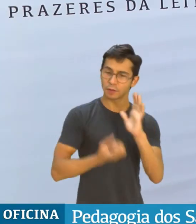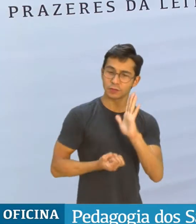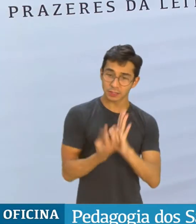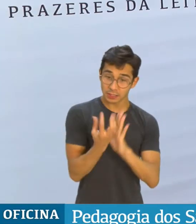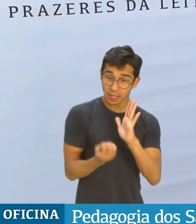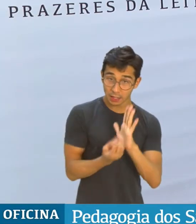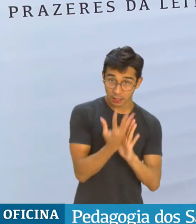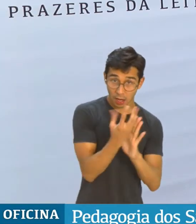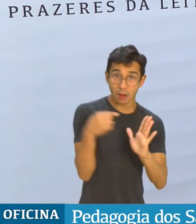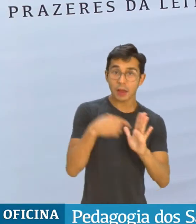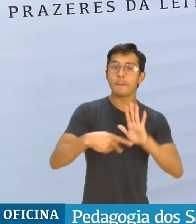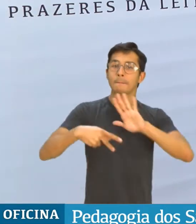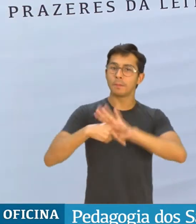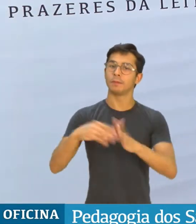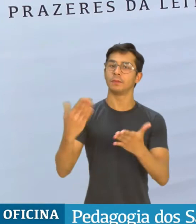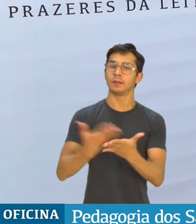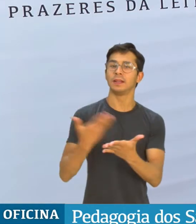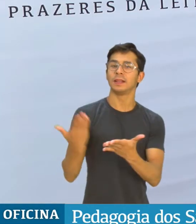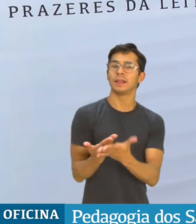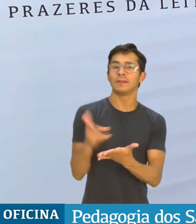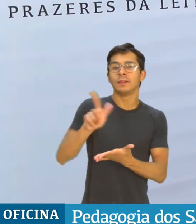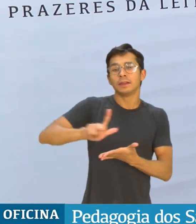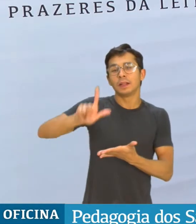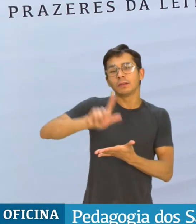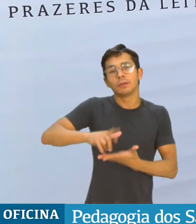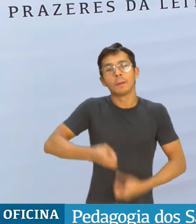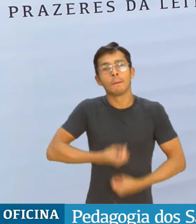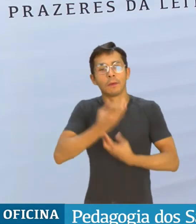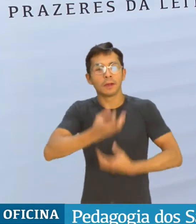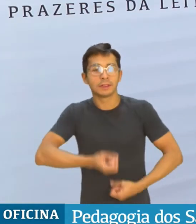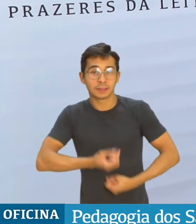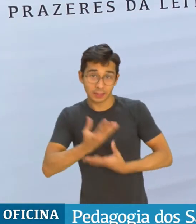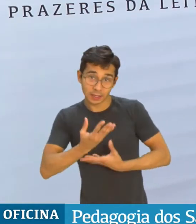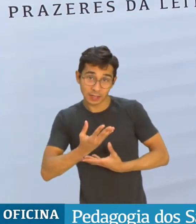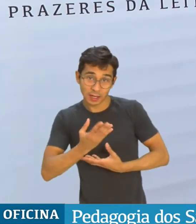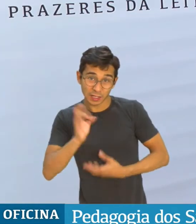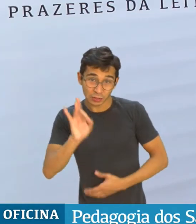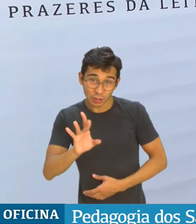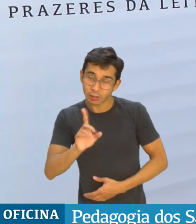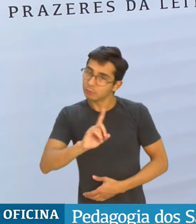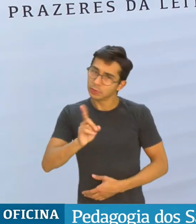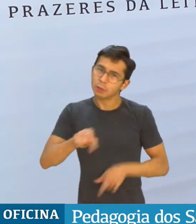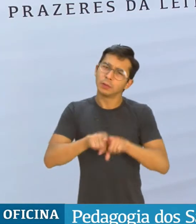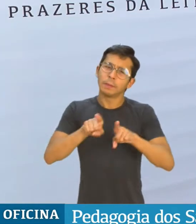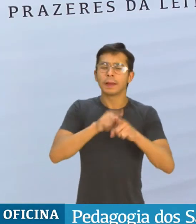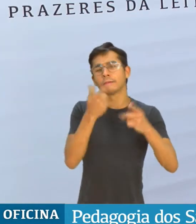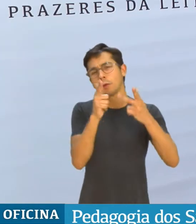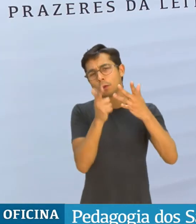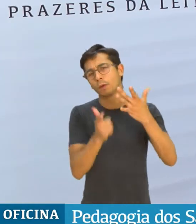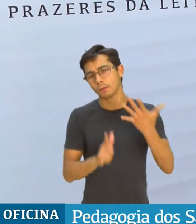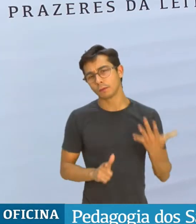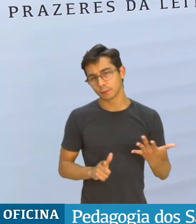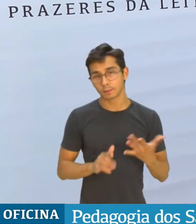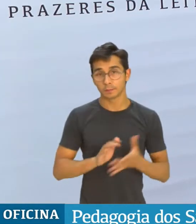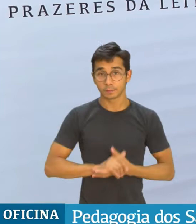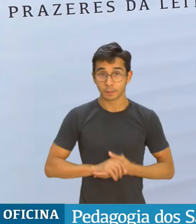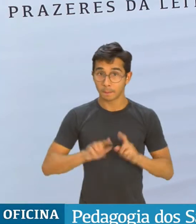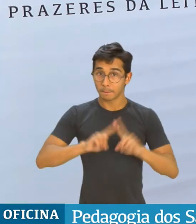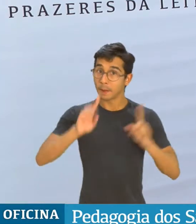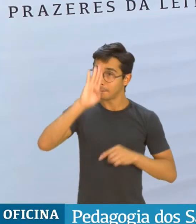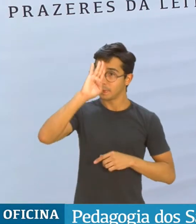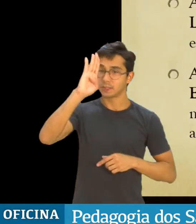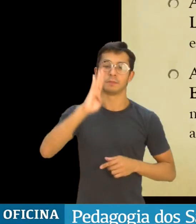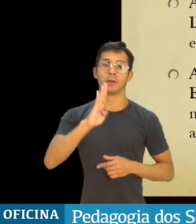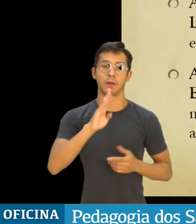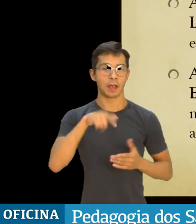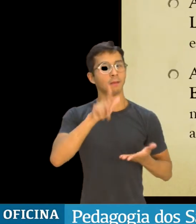espaço principal da literatura e da poesia, mas não precisa ser só. E outra característica que é muito importante no sarau também